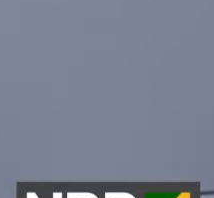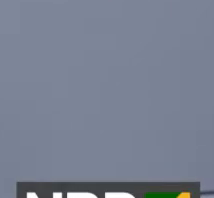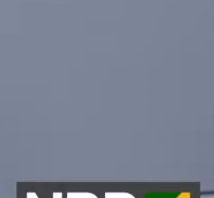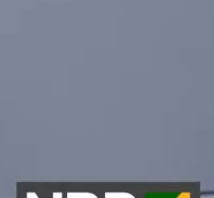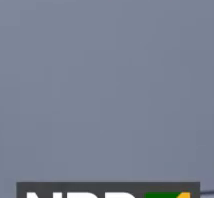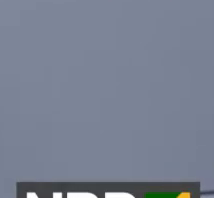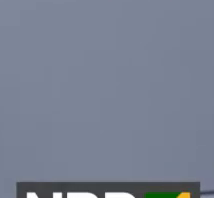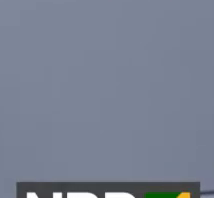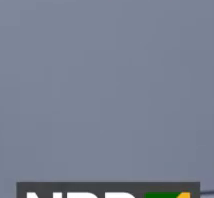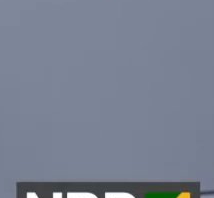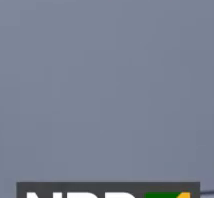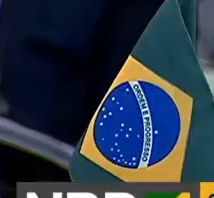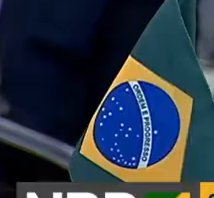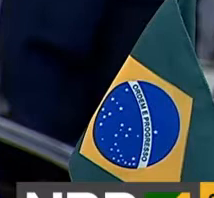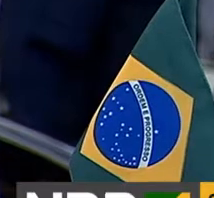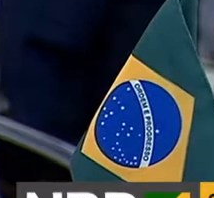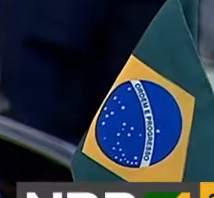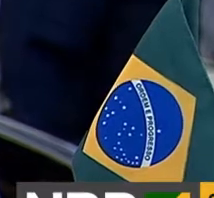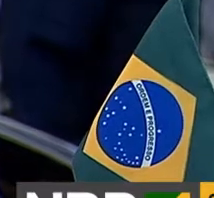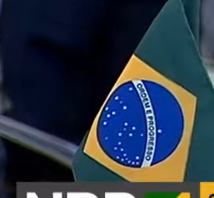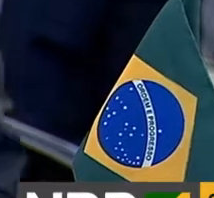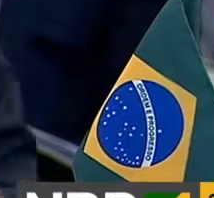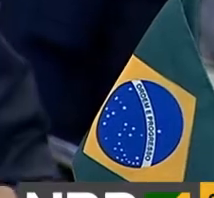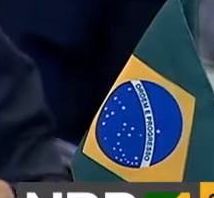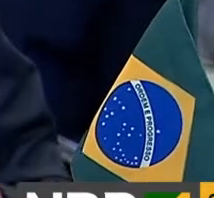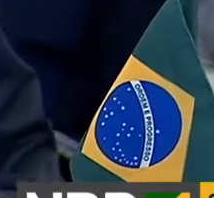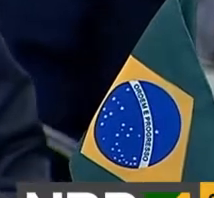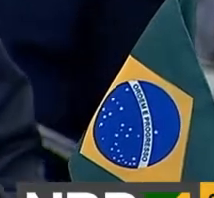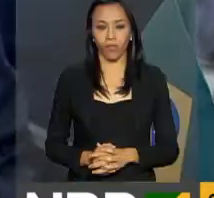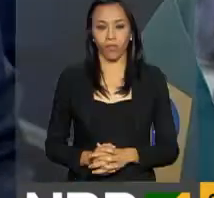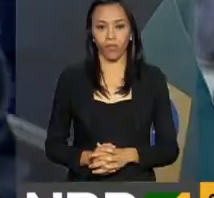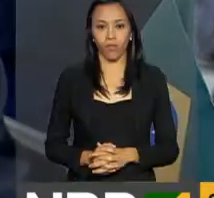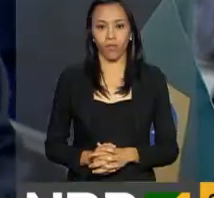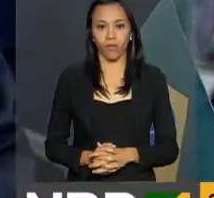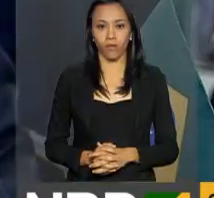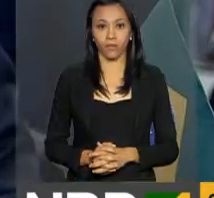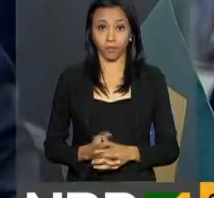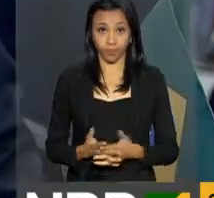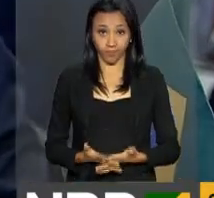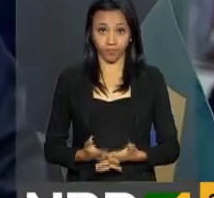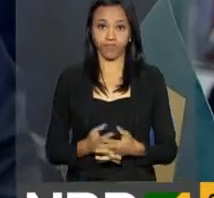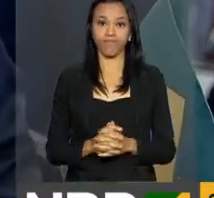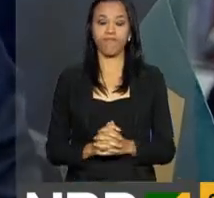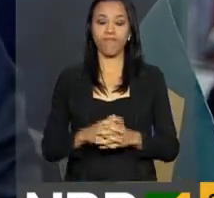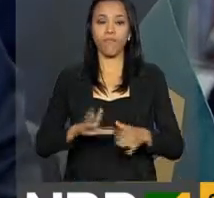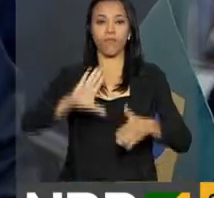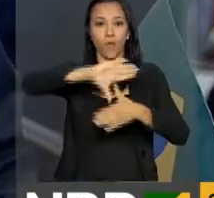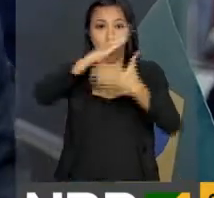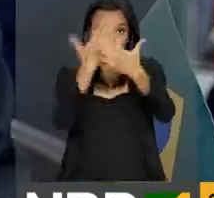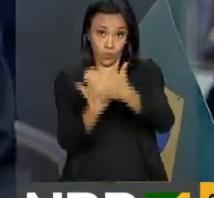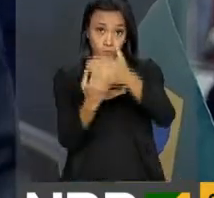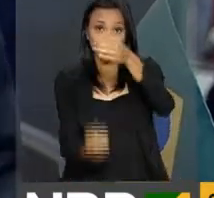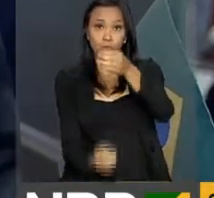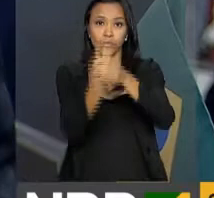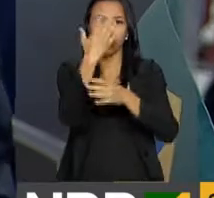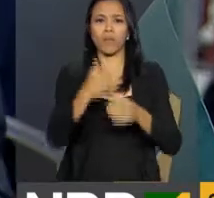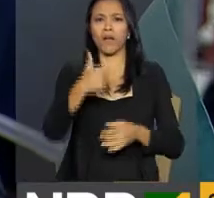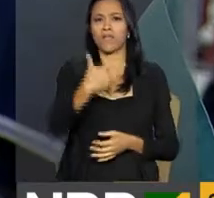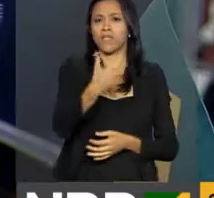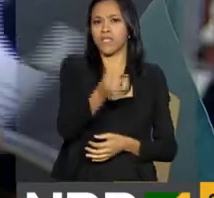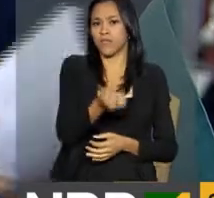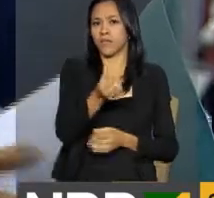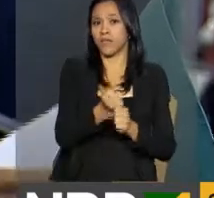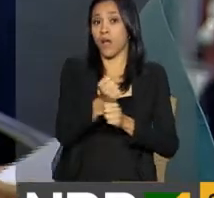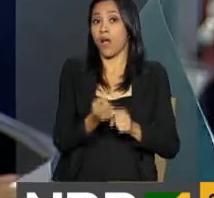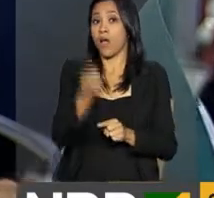Paraguai, Horácio Cartes. Registro mais uma vez que o Mercosul surgiu há 26 anos para alcançarmos objetivos